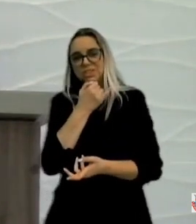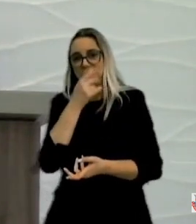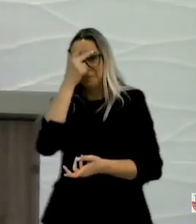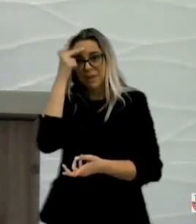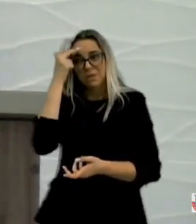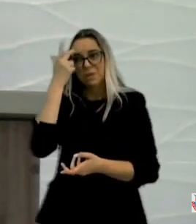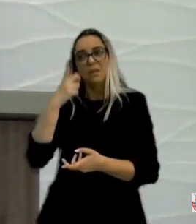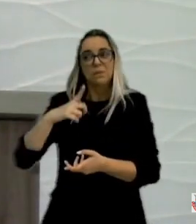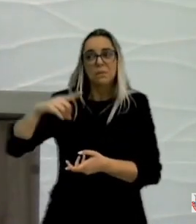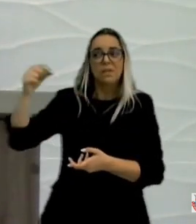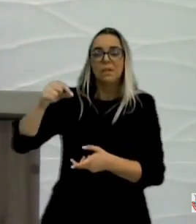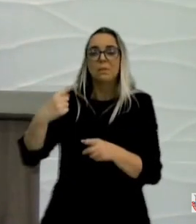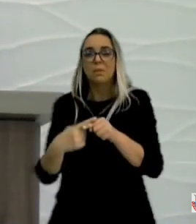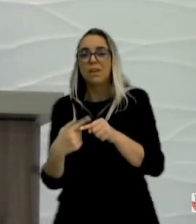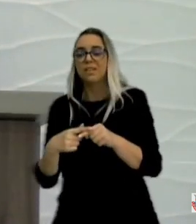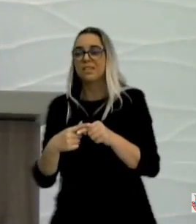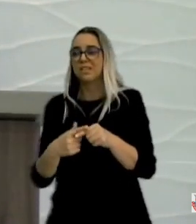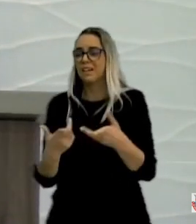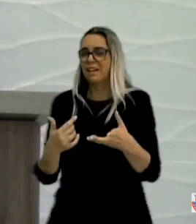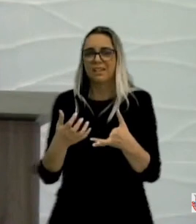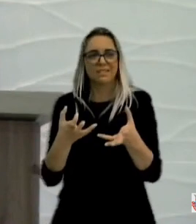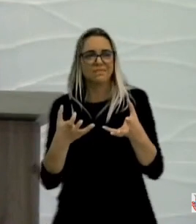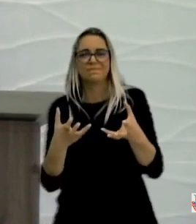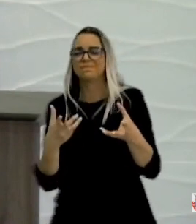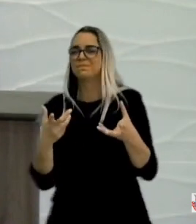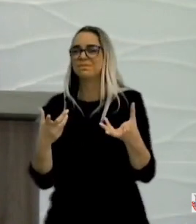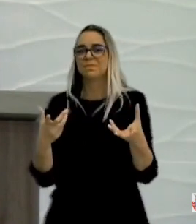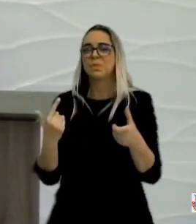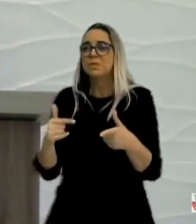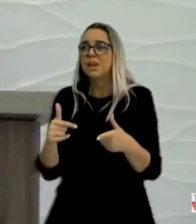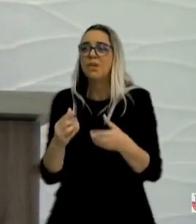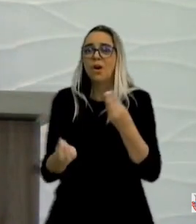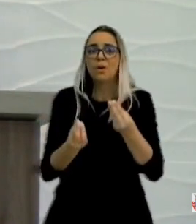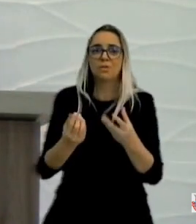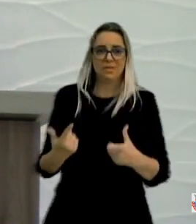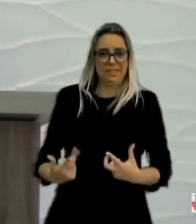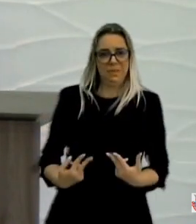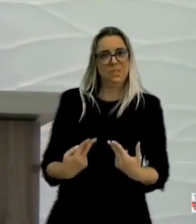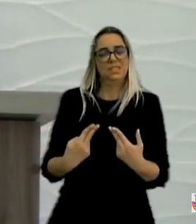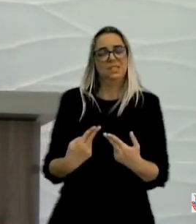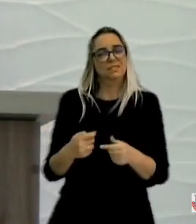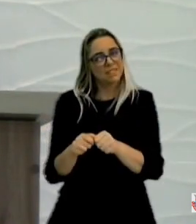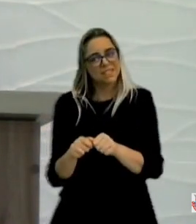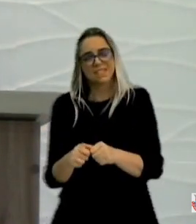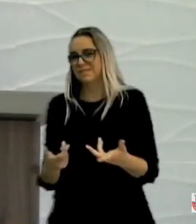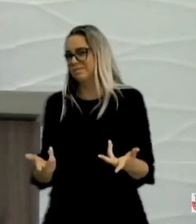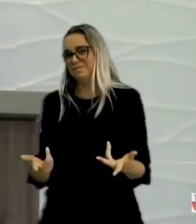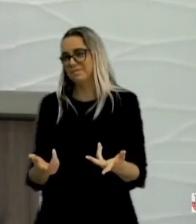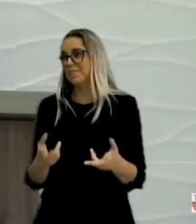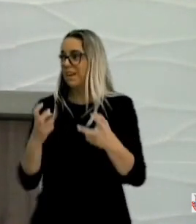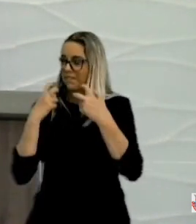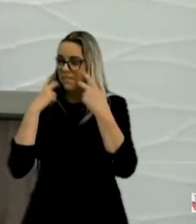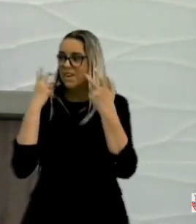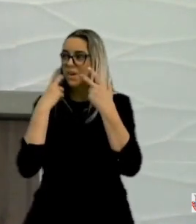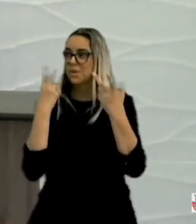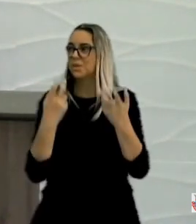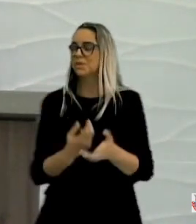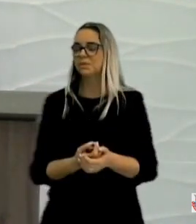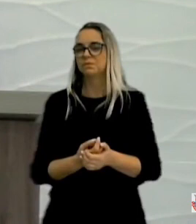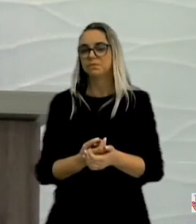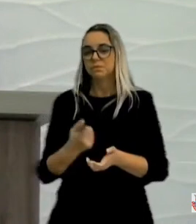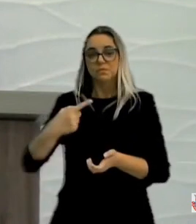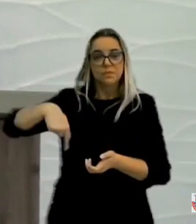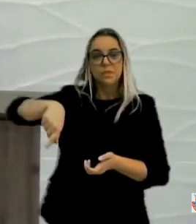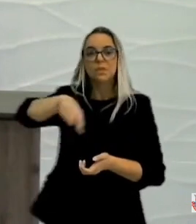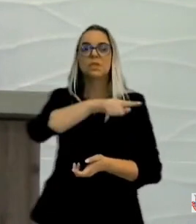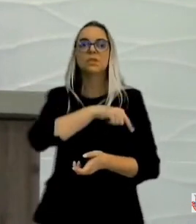por falta de socorro, por não ter uma cirurgia de alta complexidade que não estão fazendo. Isso é vergonhoso para o nosso